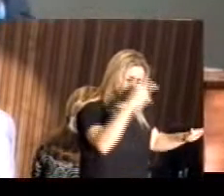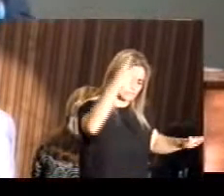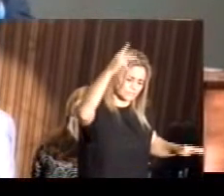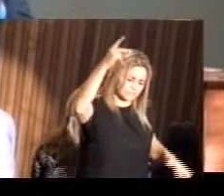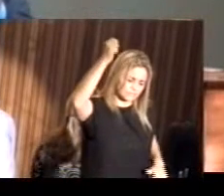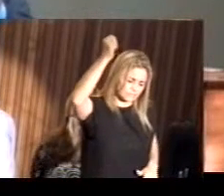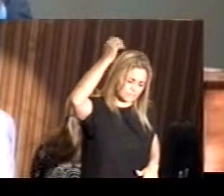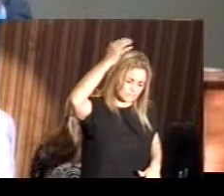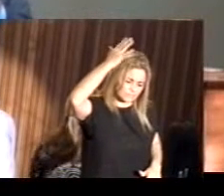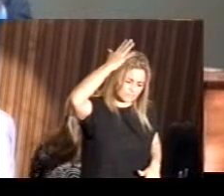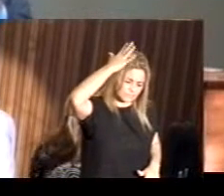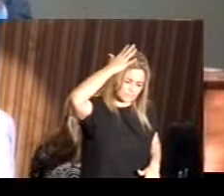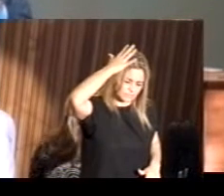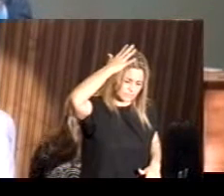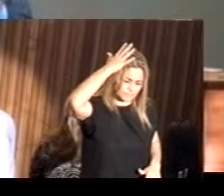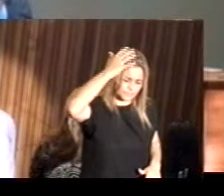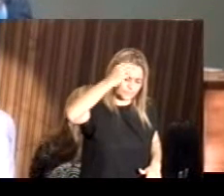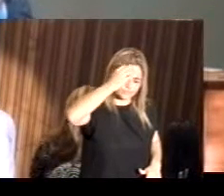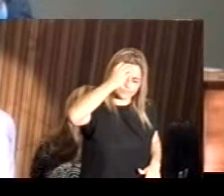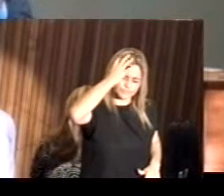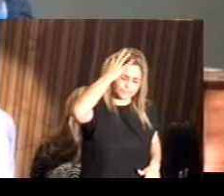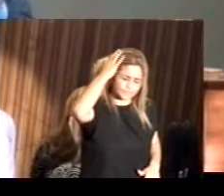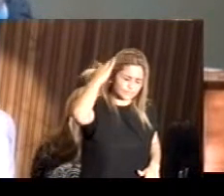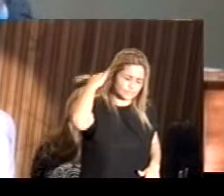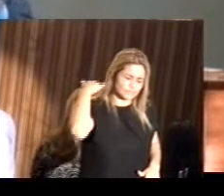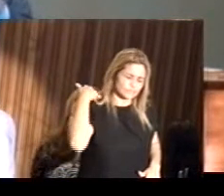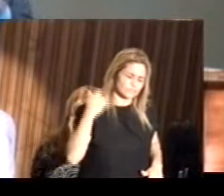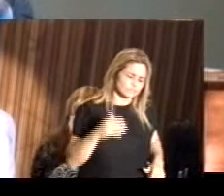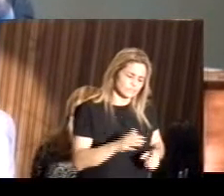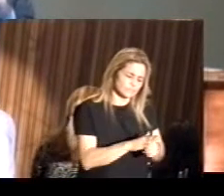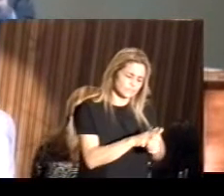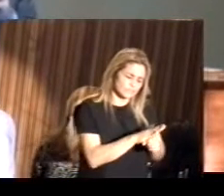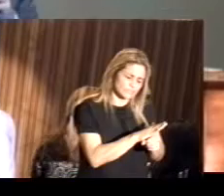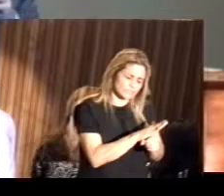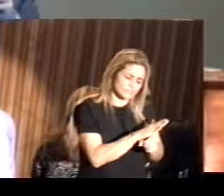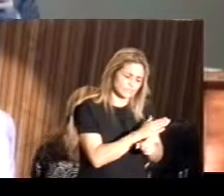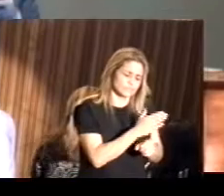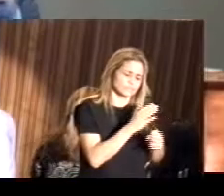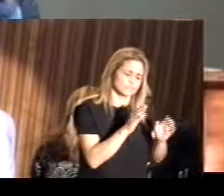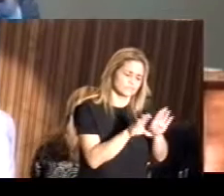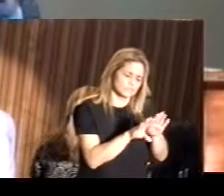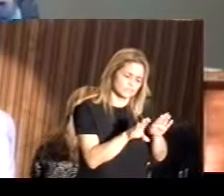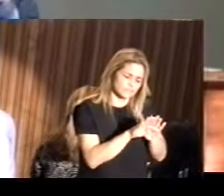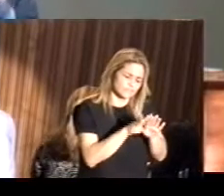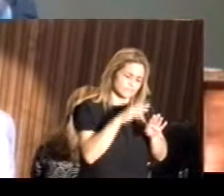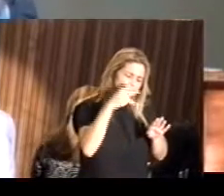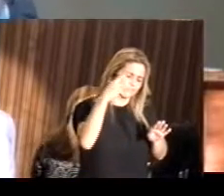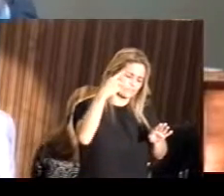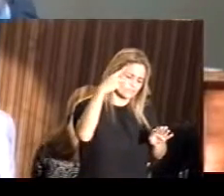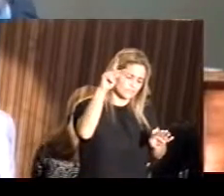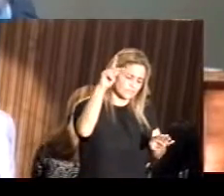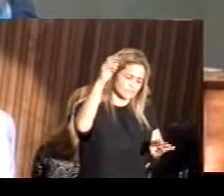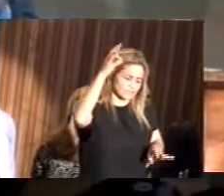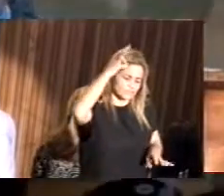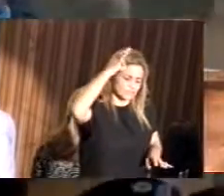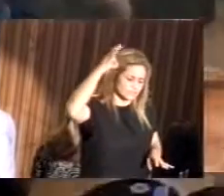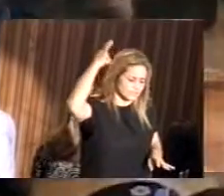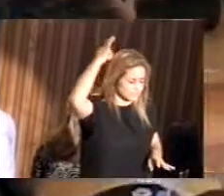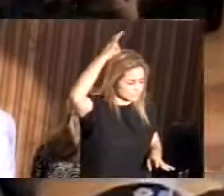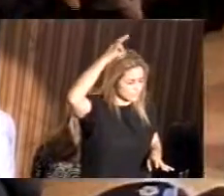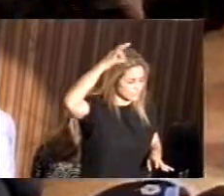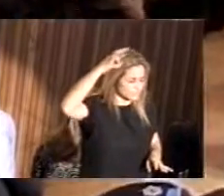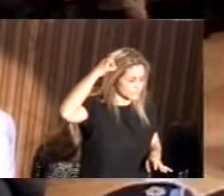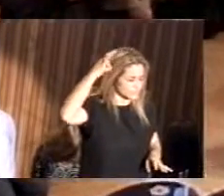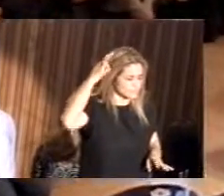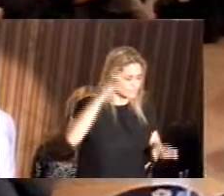eles sejam cheios, plenamente cheios do Senhor, e que o Senhor possa